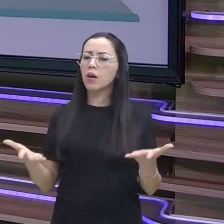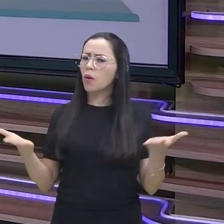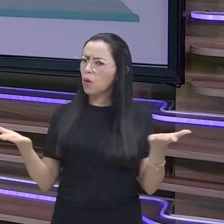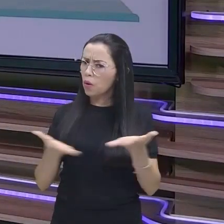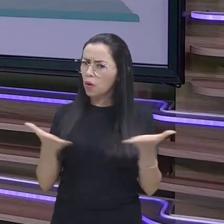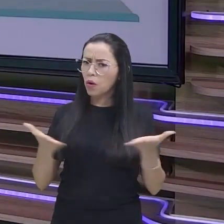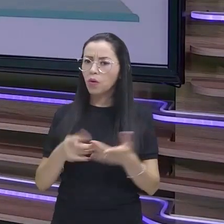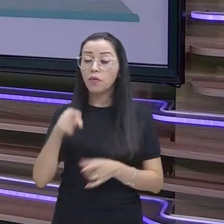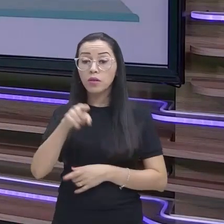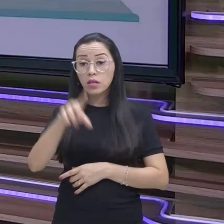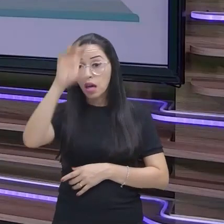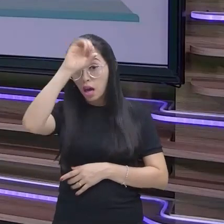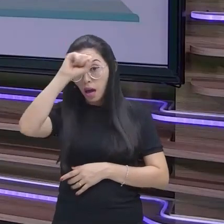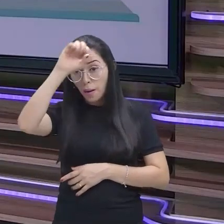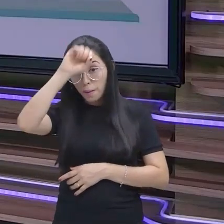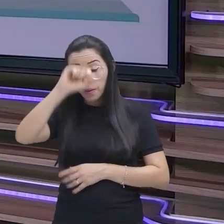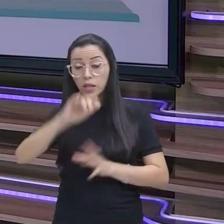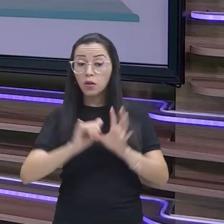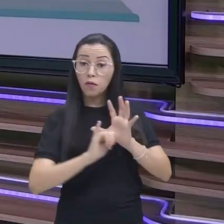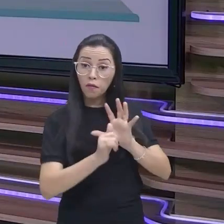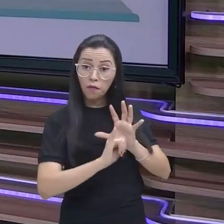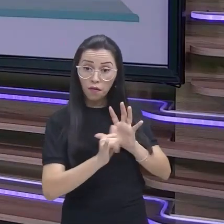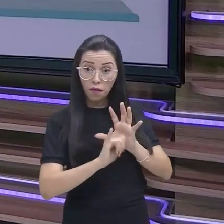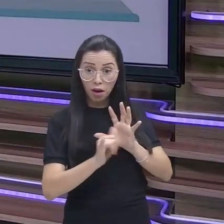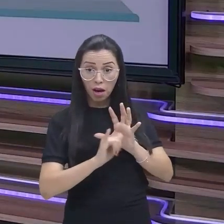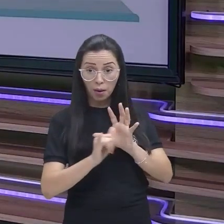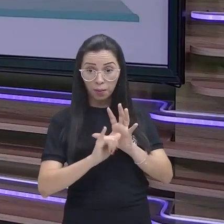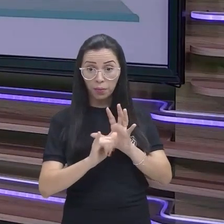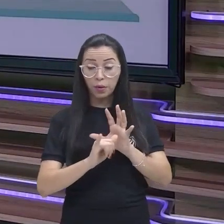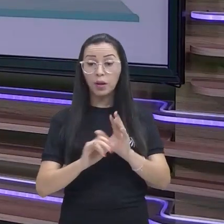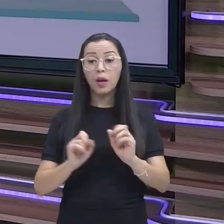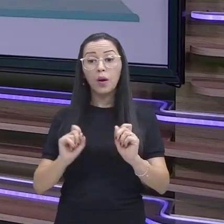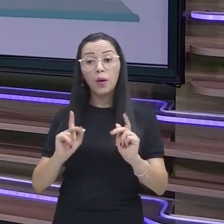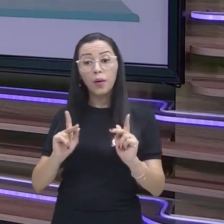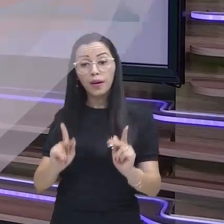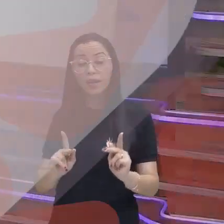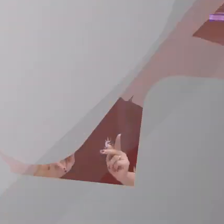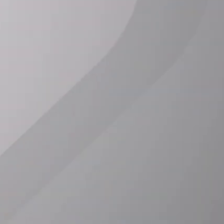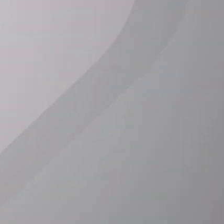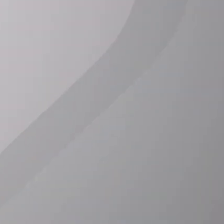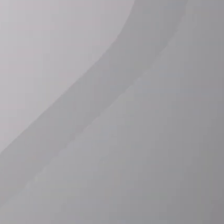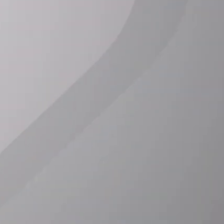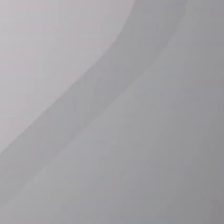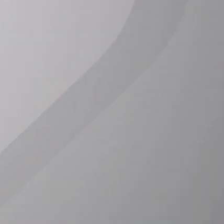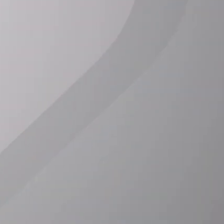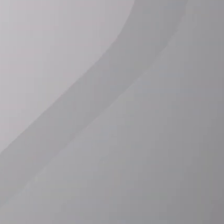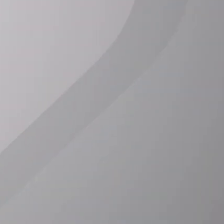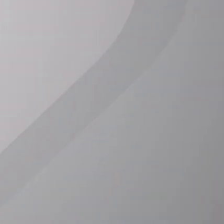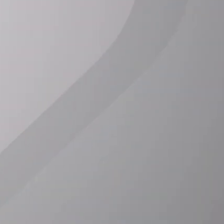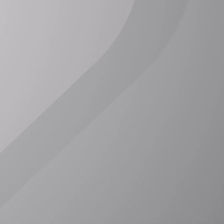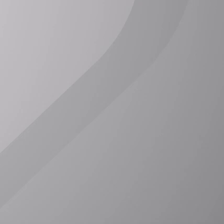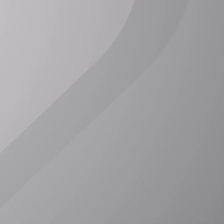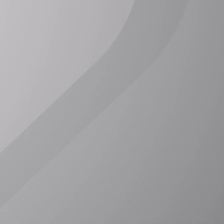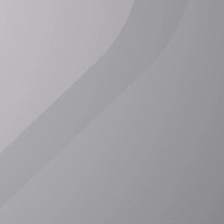fábula e para que ela serve. E finalizando,